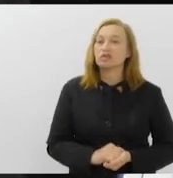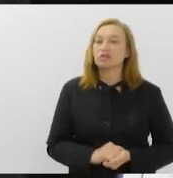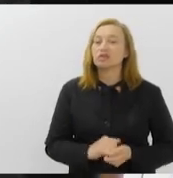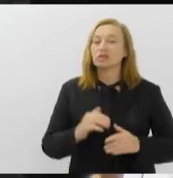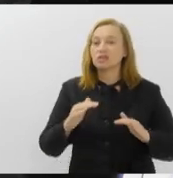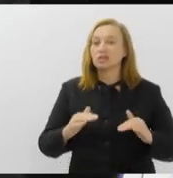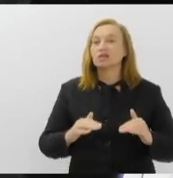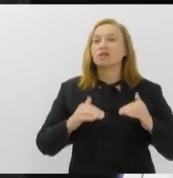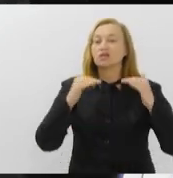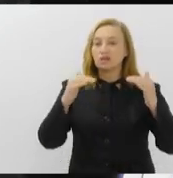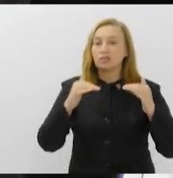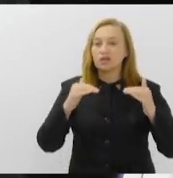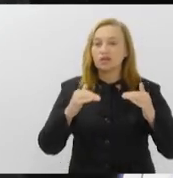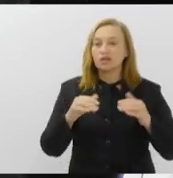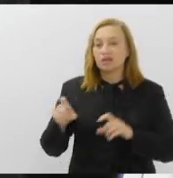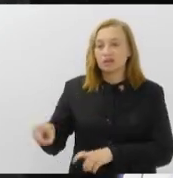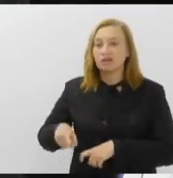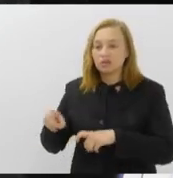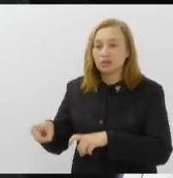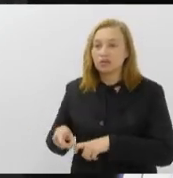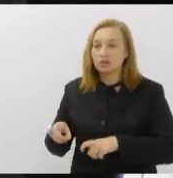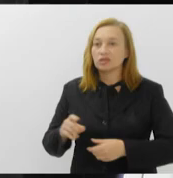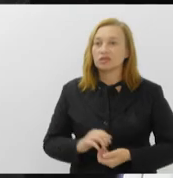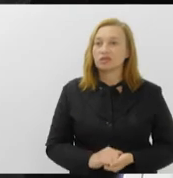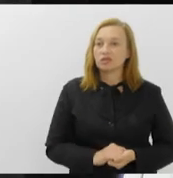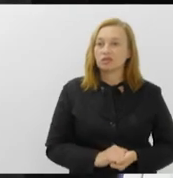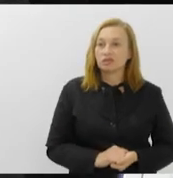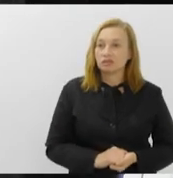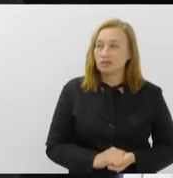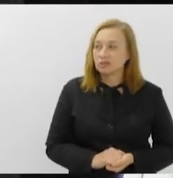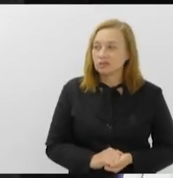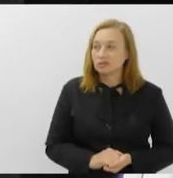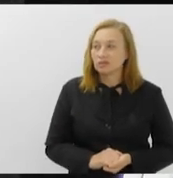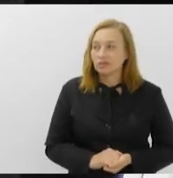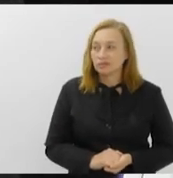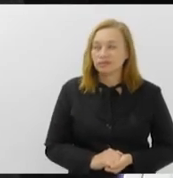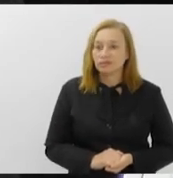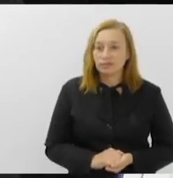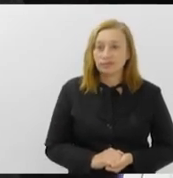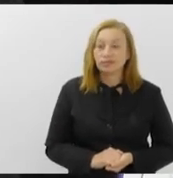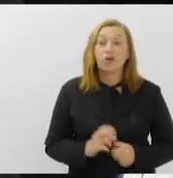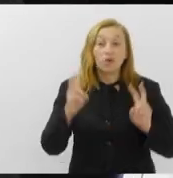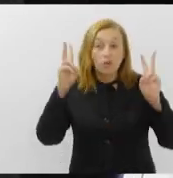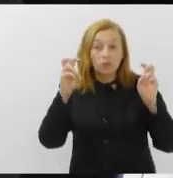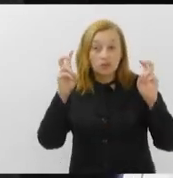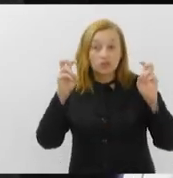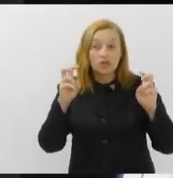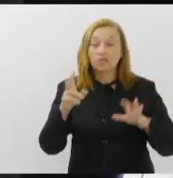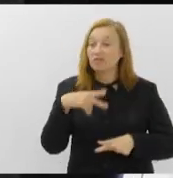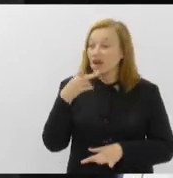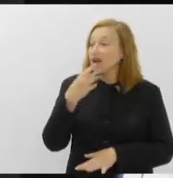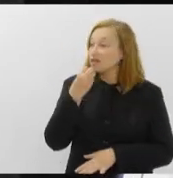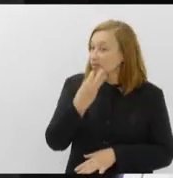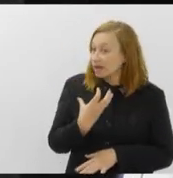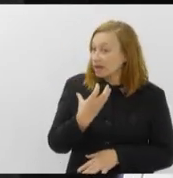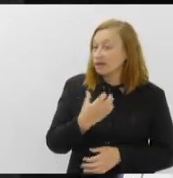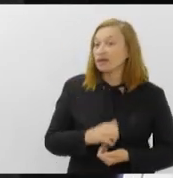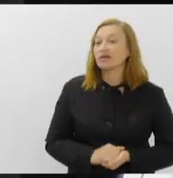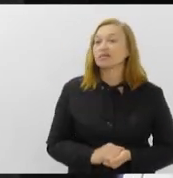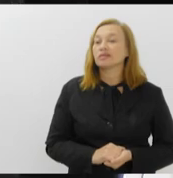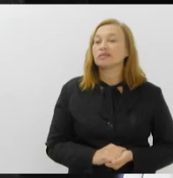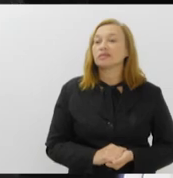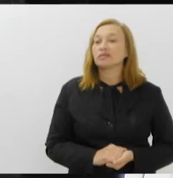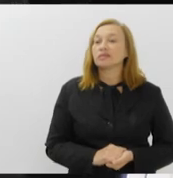e segurança alimentar, agricultura, pesca e economia solidária. Um tema muito bem colocado, né,